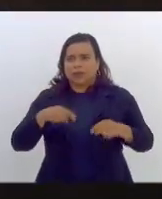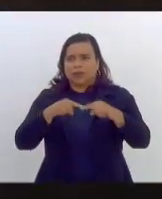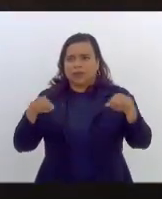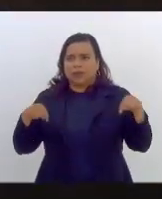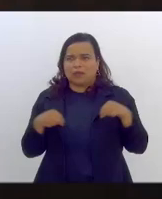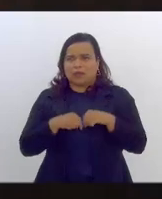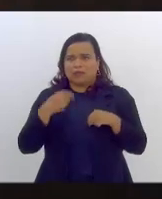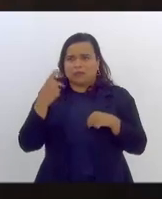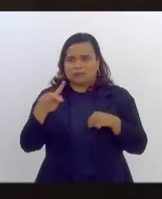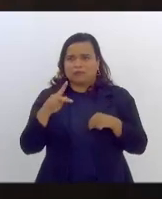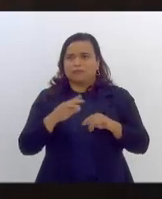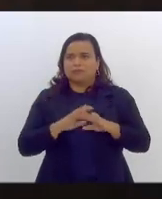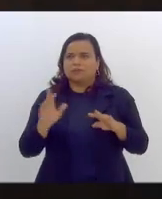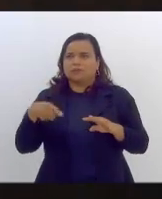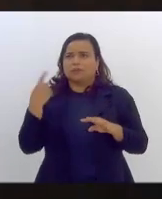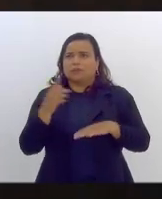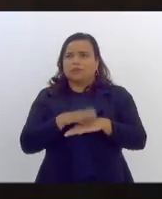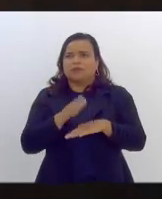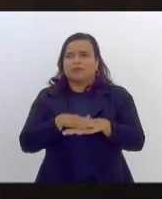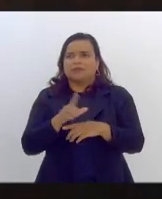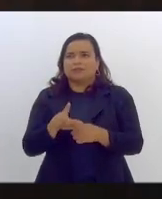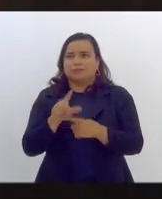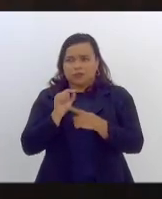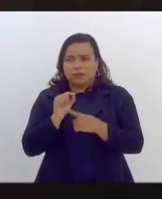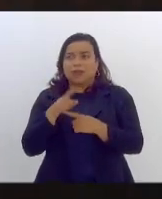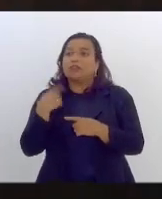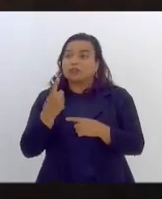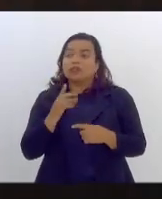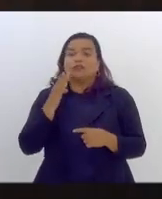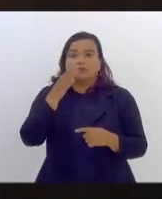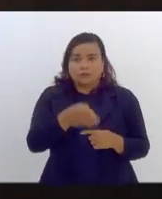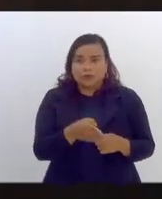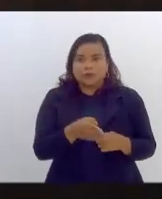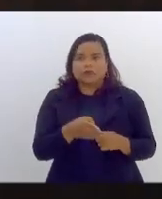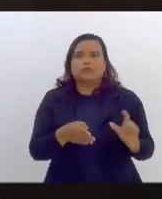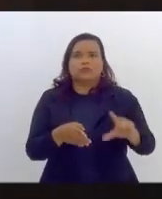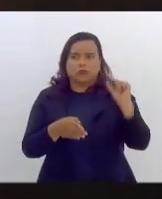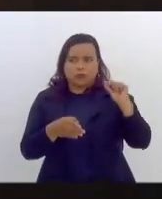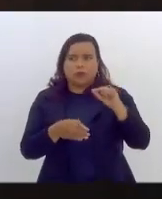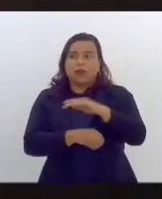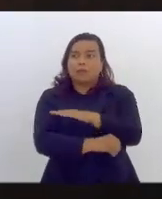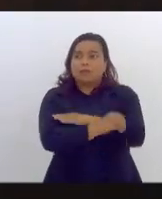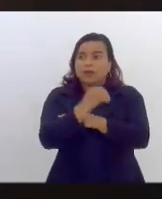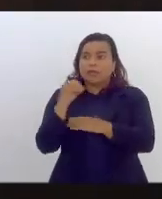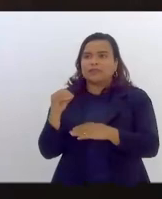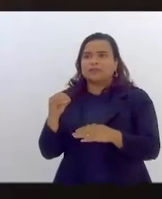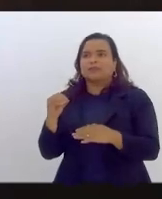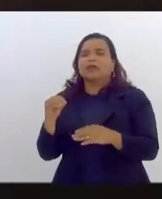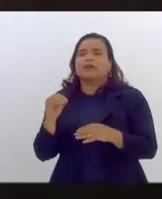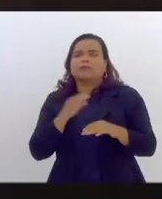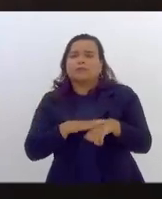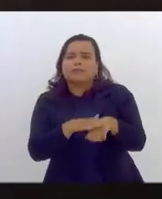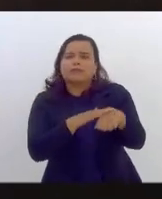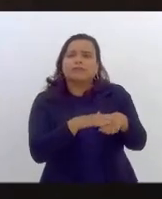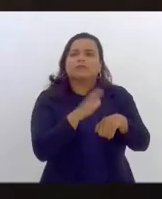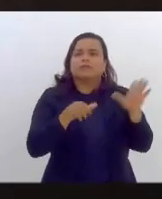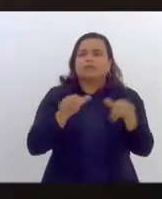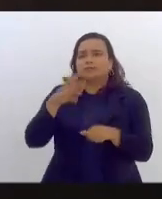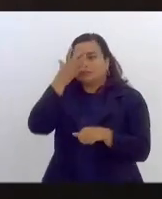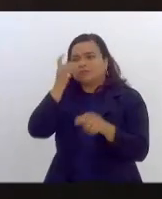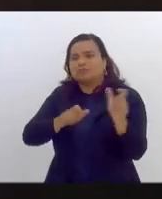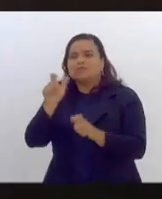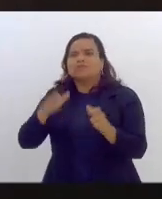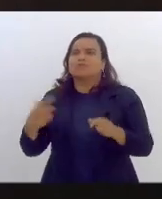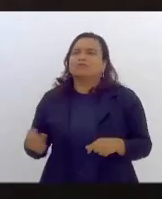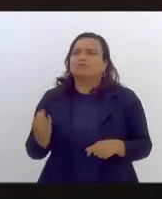Nós escolhemos esse ponto e fomos para lá amanhecer com Marielle para conversar com as pessoas da importância de